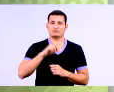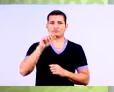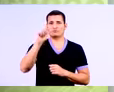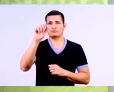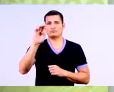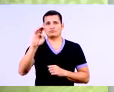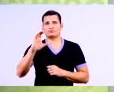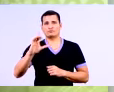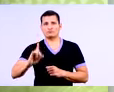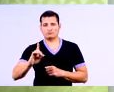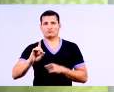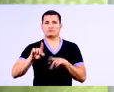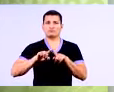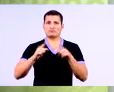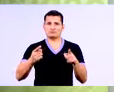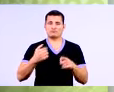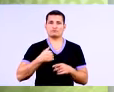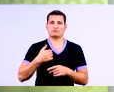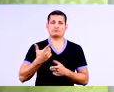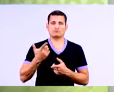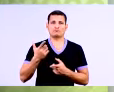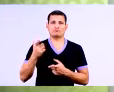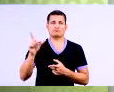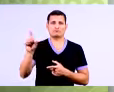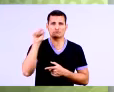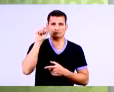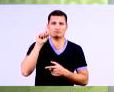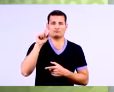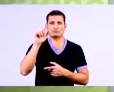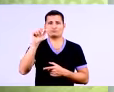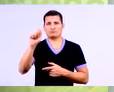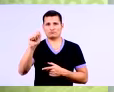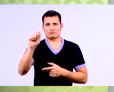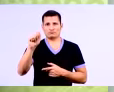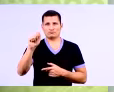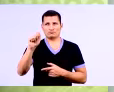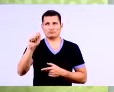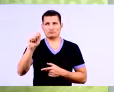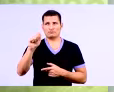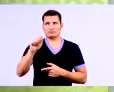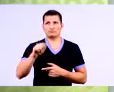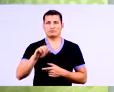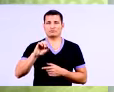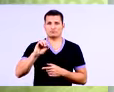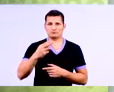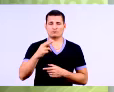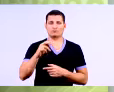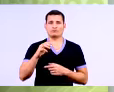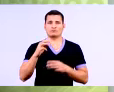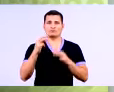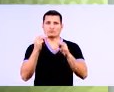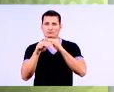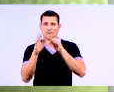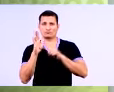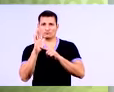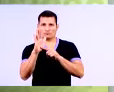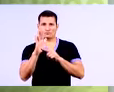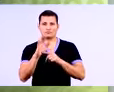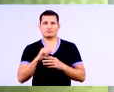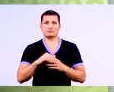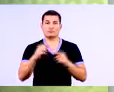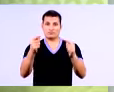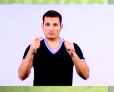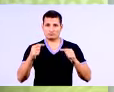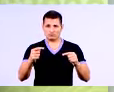B, C e D, mas eu resolvi chamar a função A, ou neste caso a função mostrar mensagem. Logo abaixo